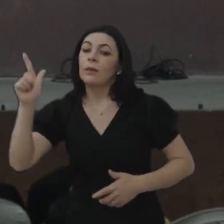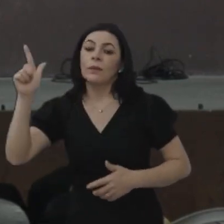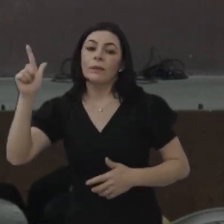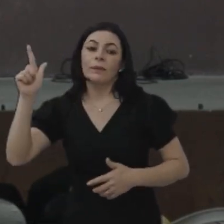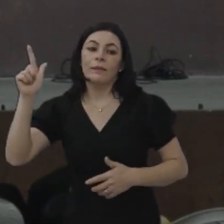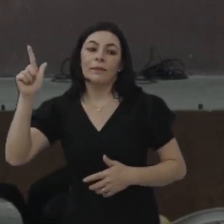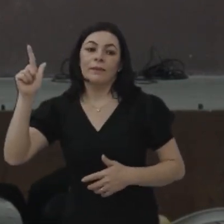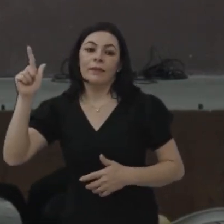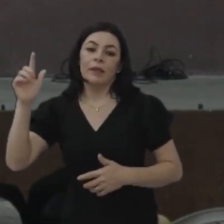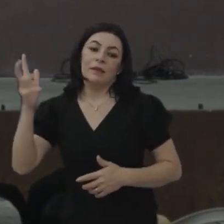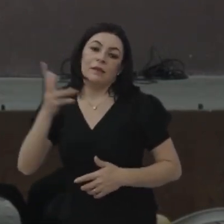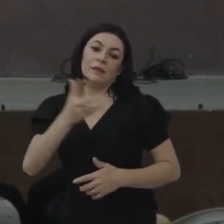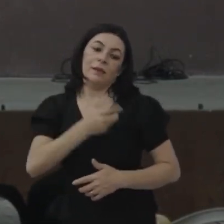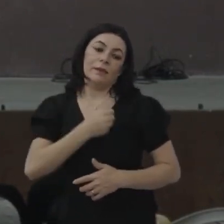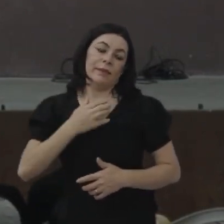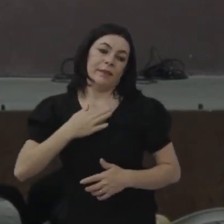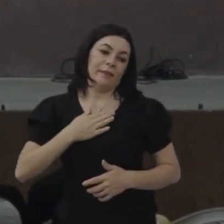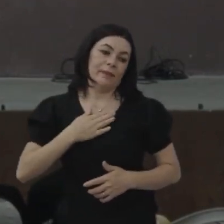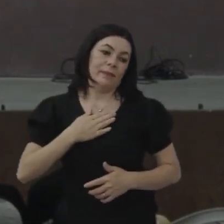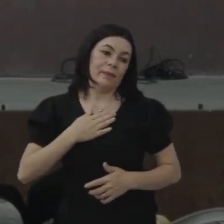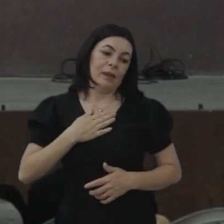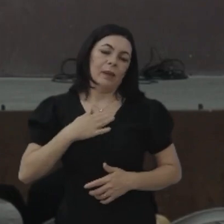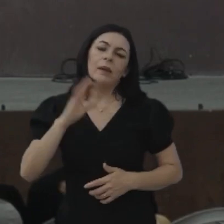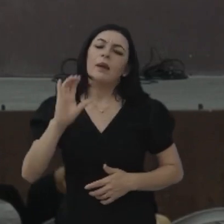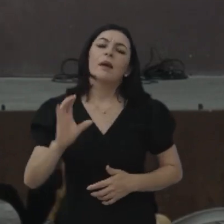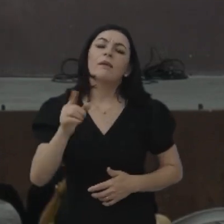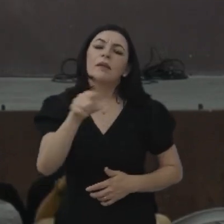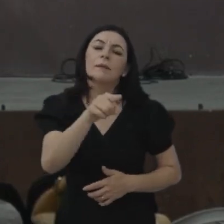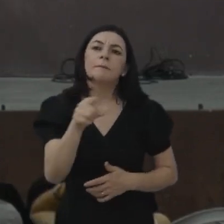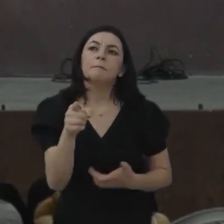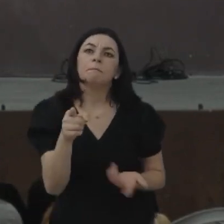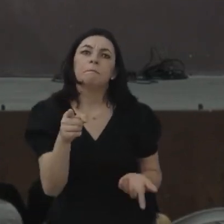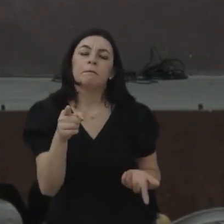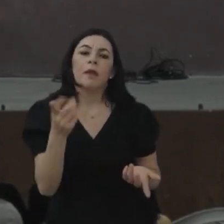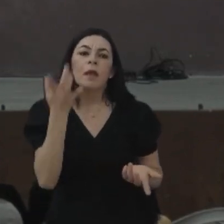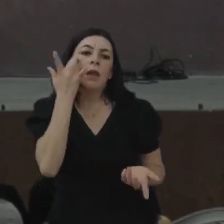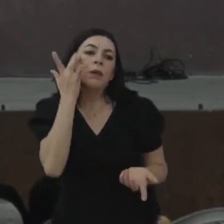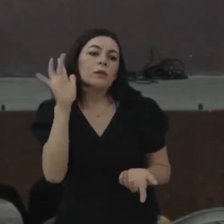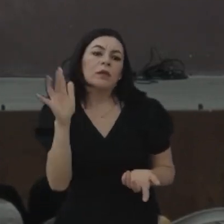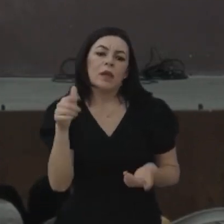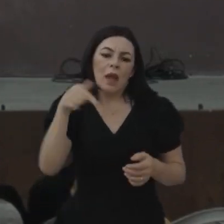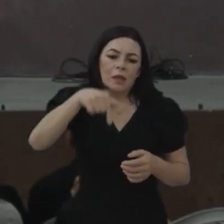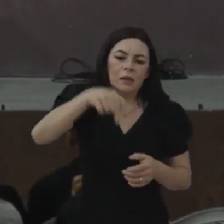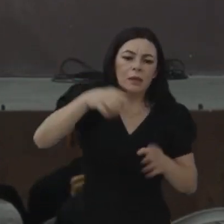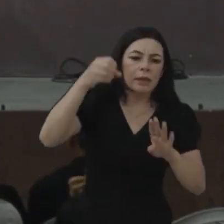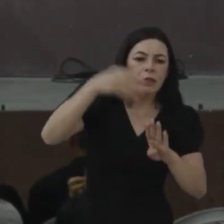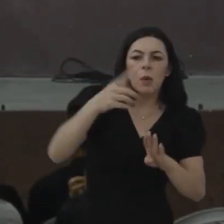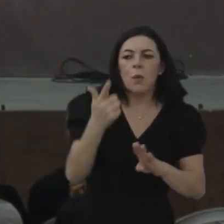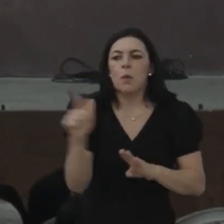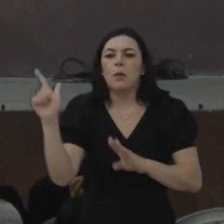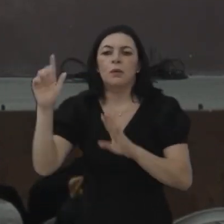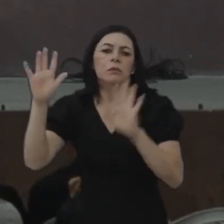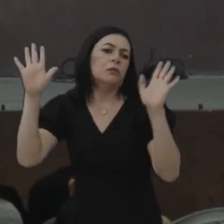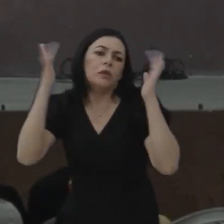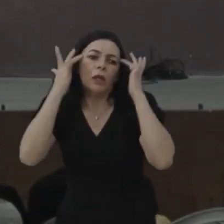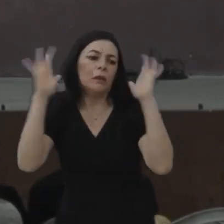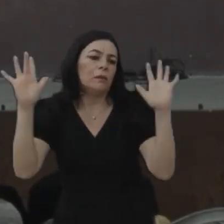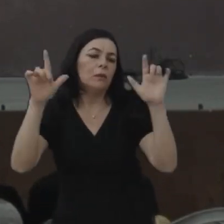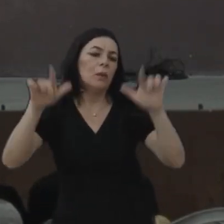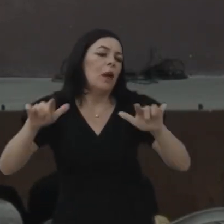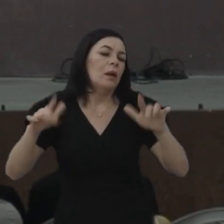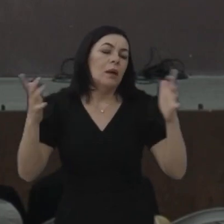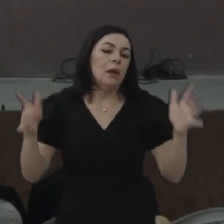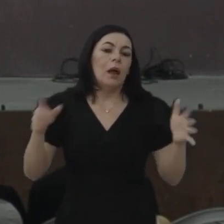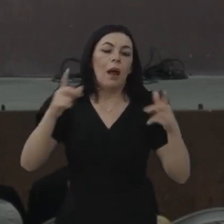nós. Então, o que aconteceu na sua vida, no dia que você, não sei se entrou aqui ou se foi em outro lugar, no dia em que o evangelho foi pregado